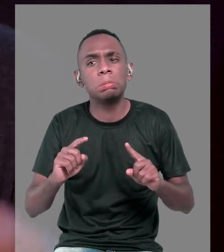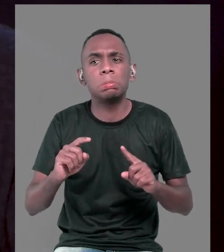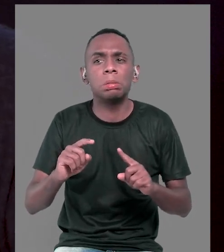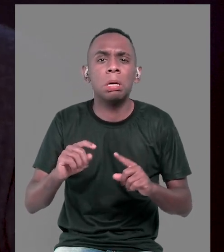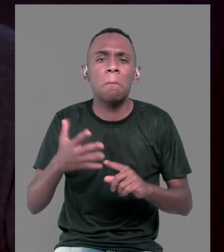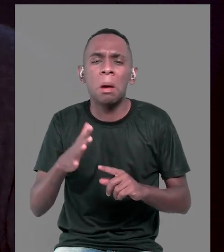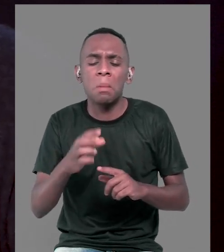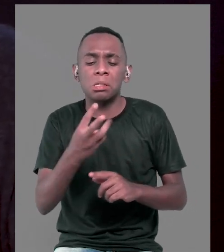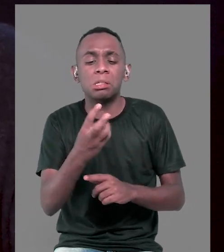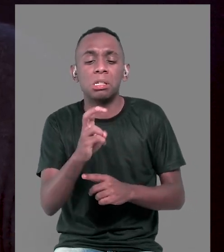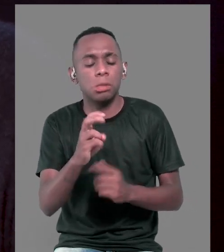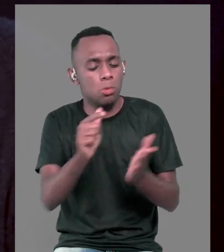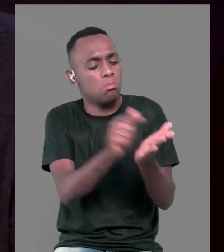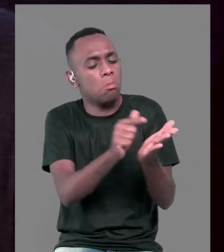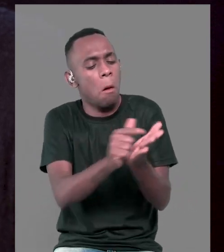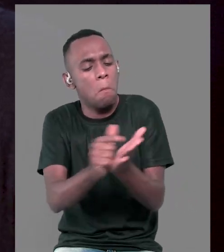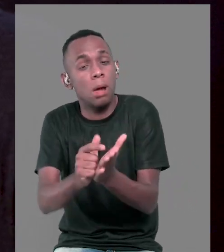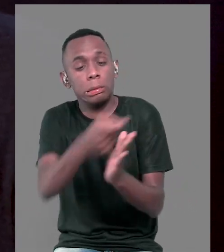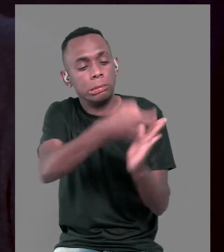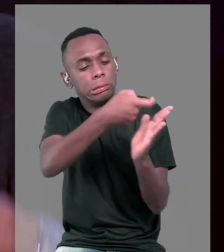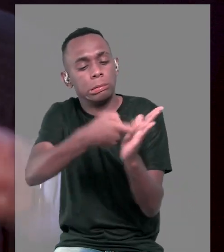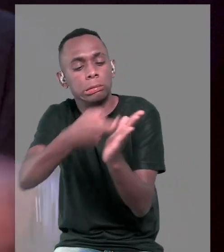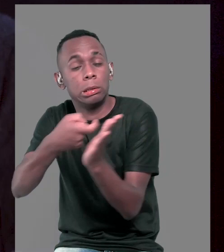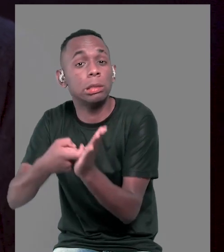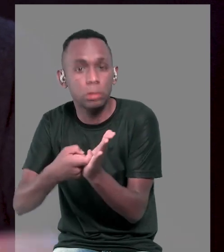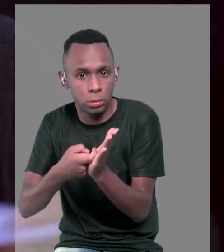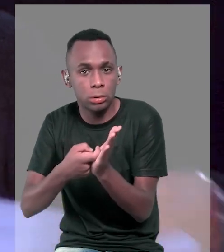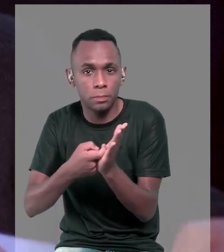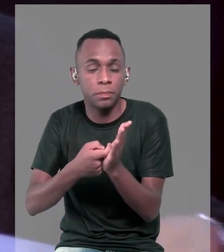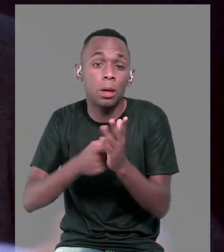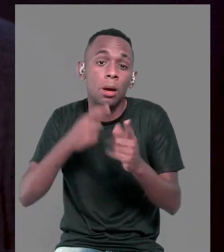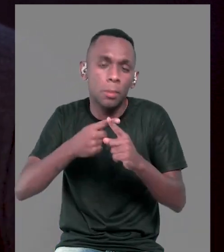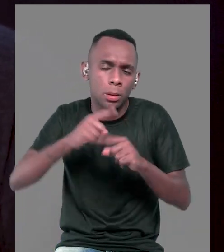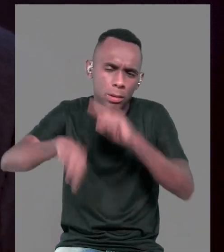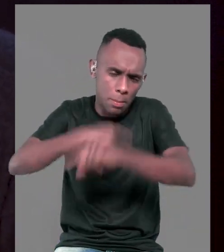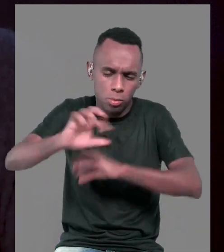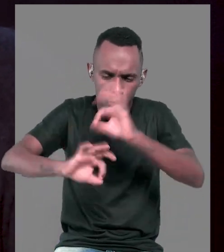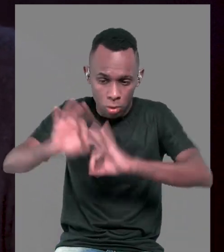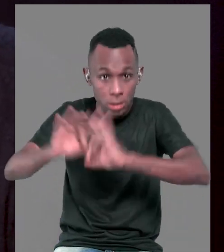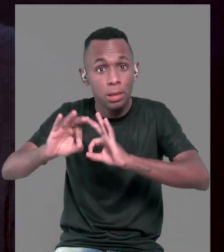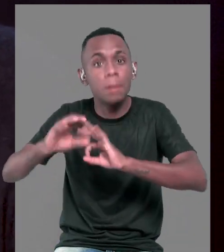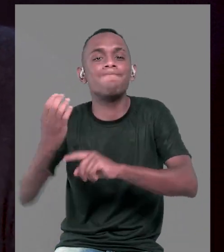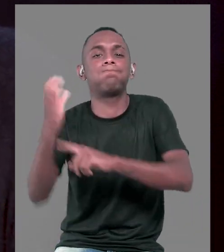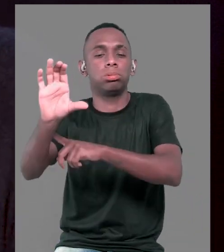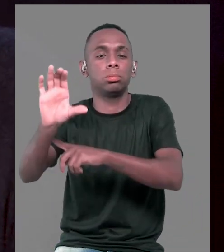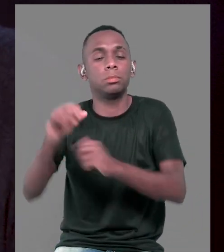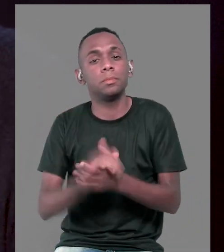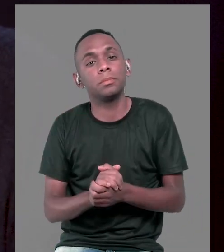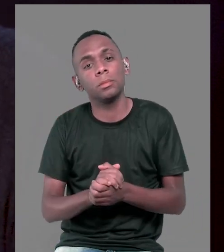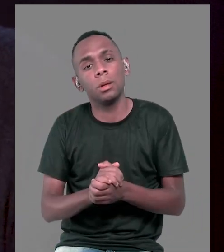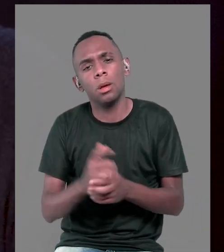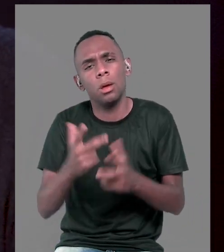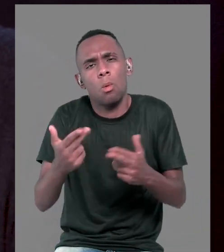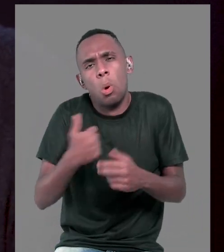35 páginas de texto, porque isso depois vira um ensaio e a gente publica. Assim como eu